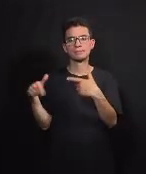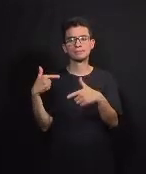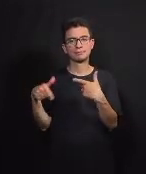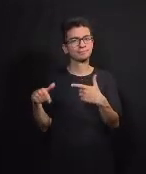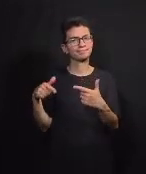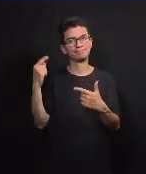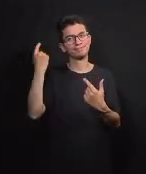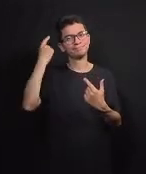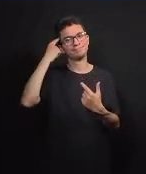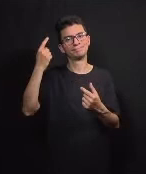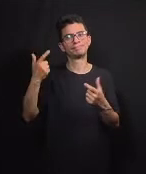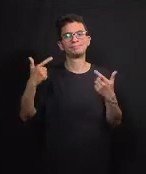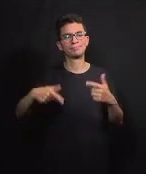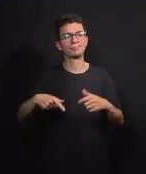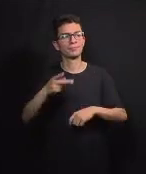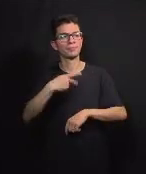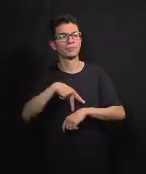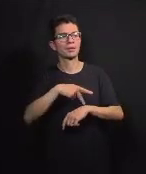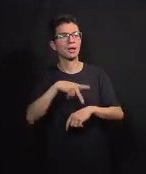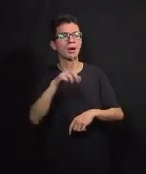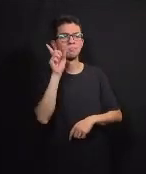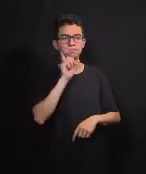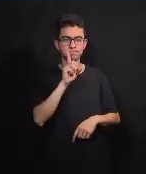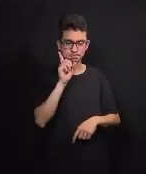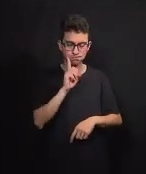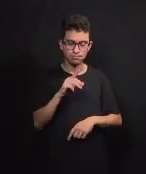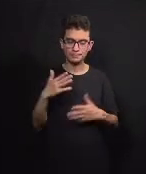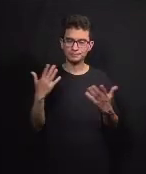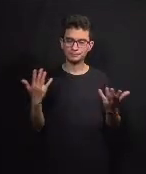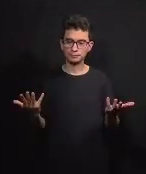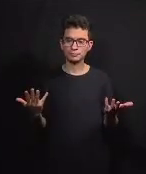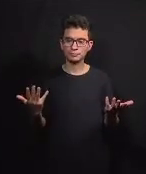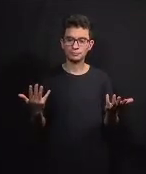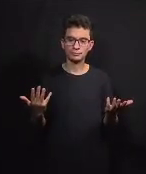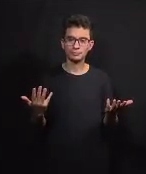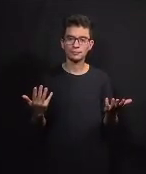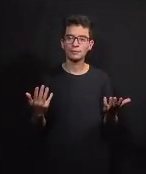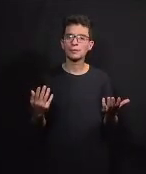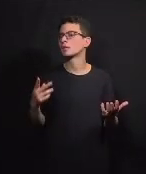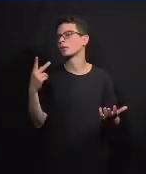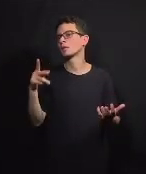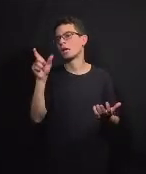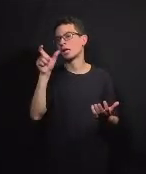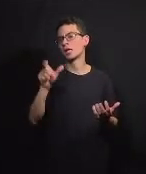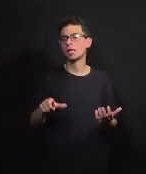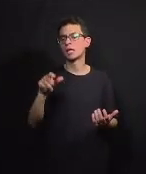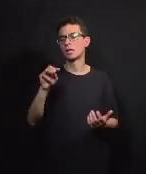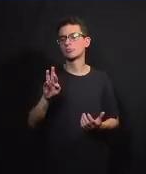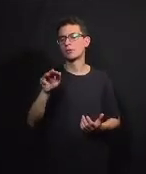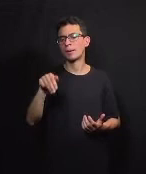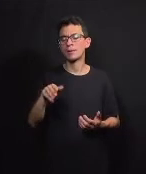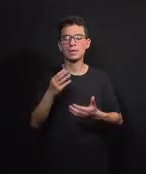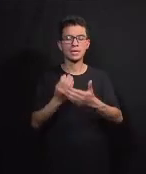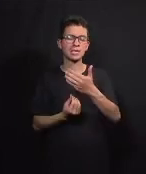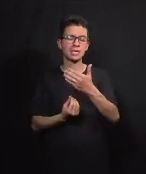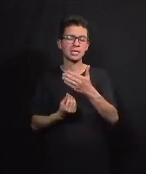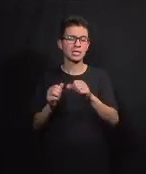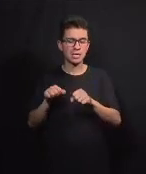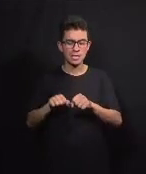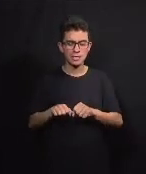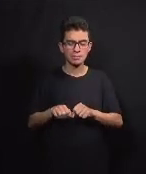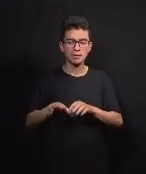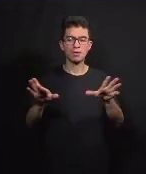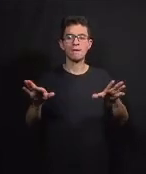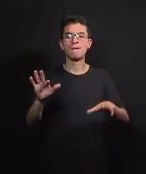nos Estados Unidos. Foi ele quem introduziu a fake news, a famosa fake news,